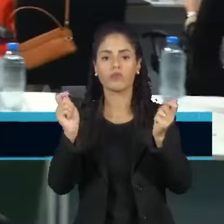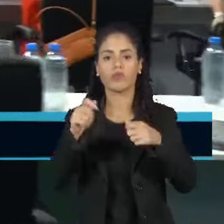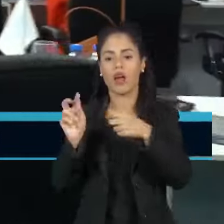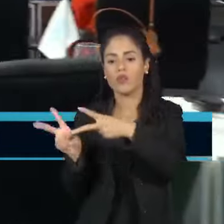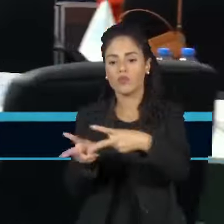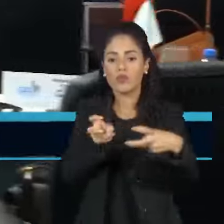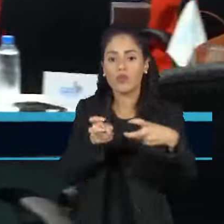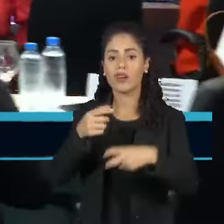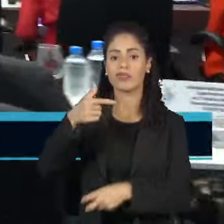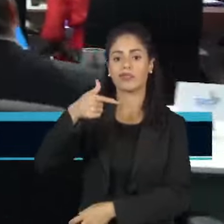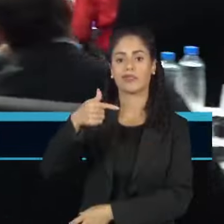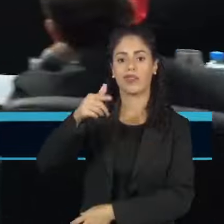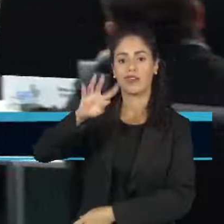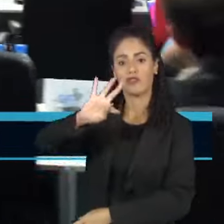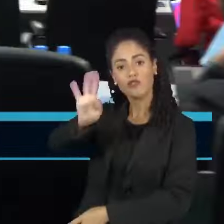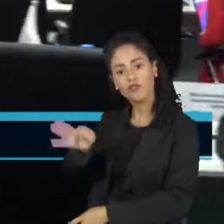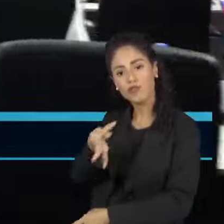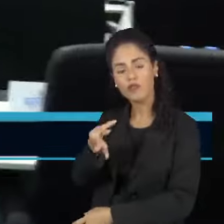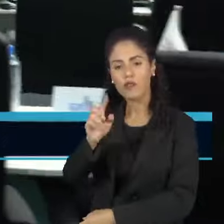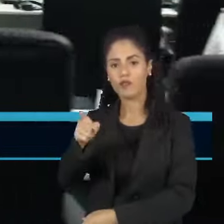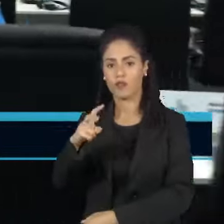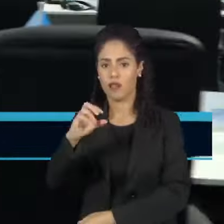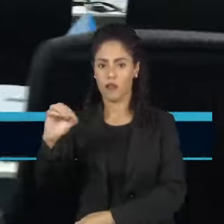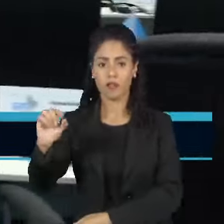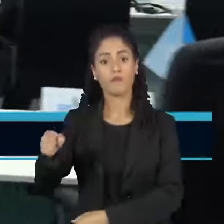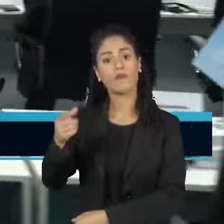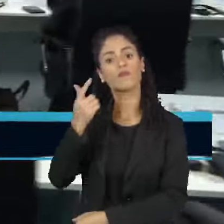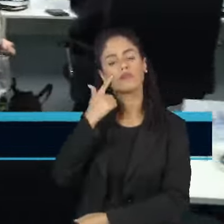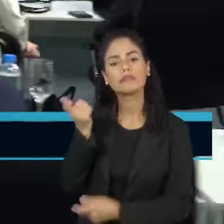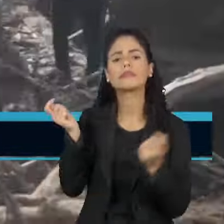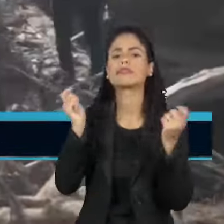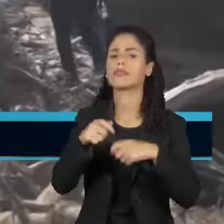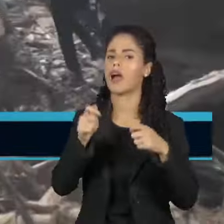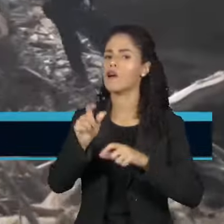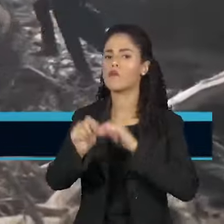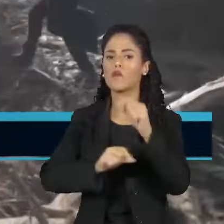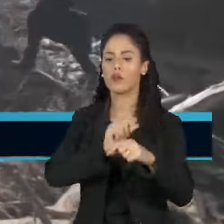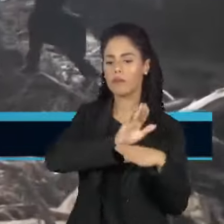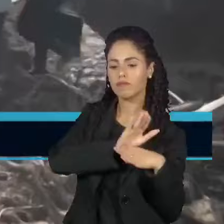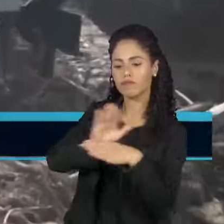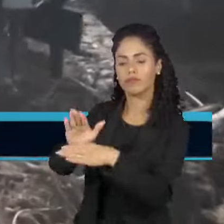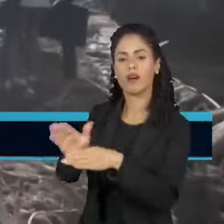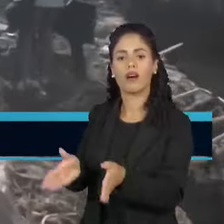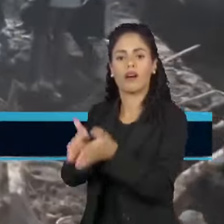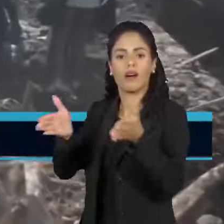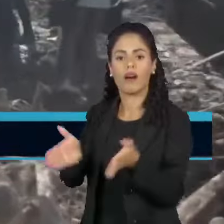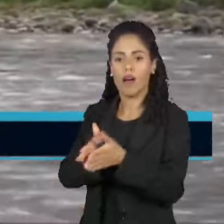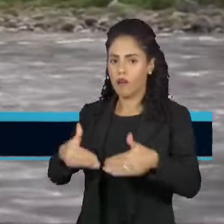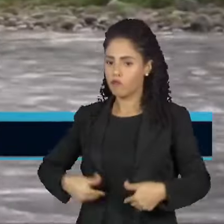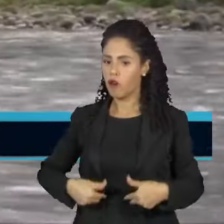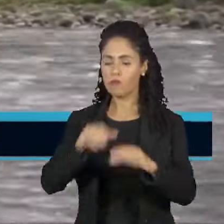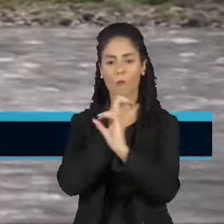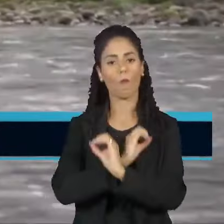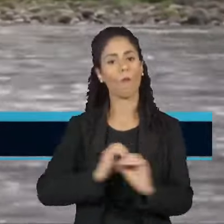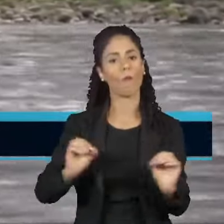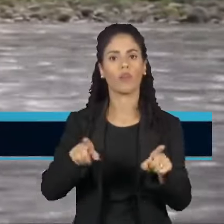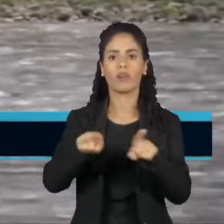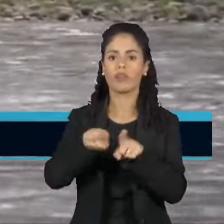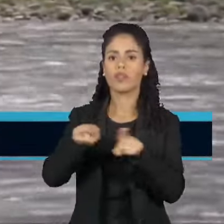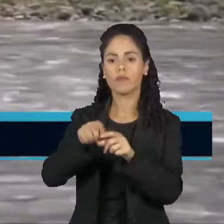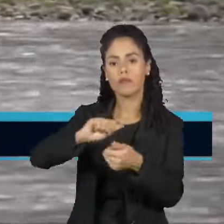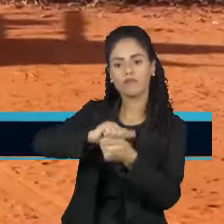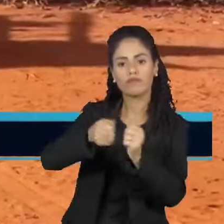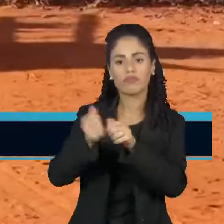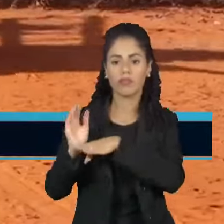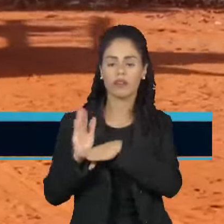cerca de 7,5 trilhões de reais por ano, o que seria suficiente para acabar com a fome global e adaptar as nações